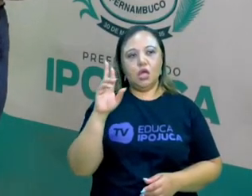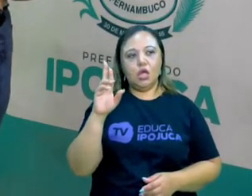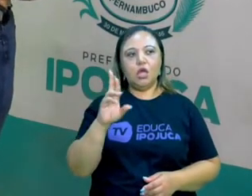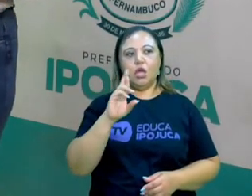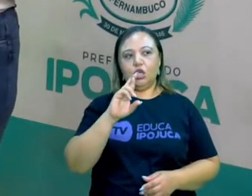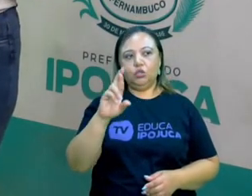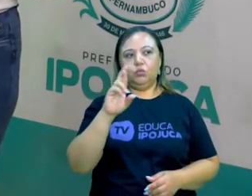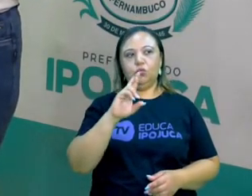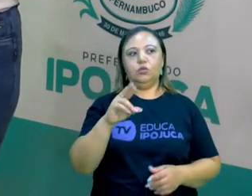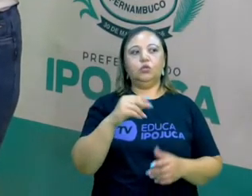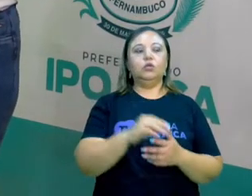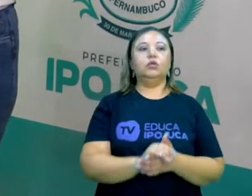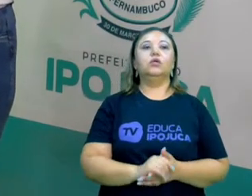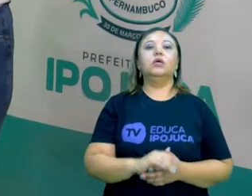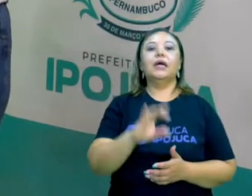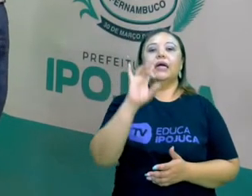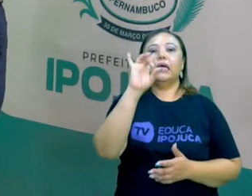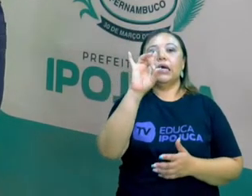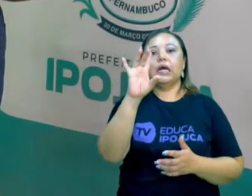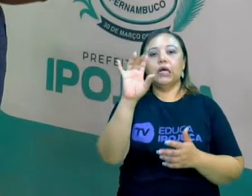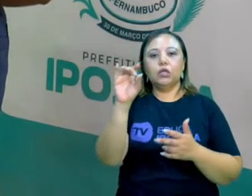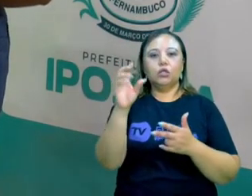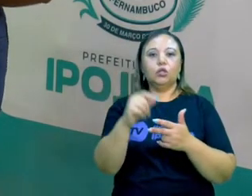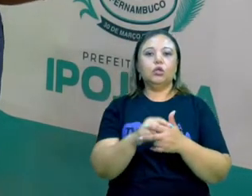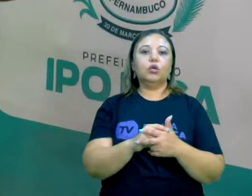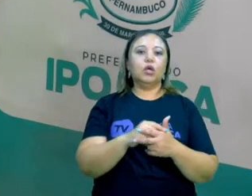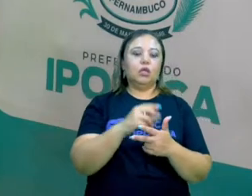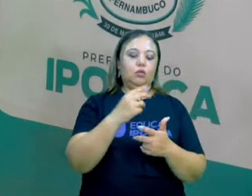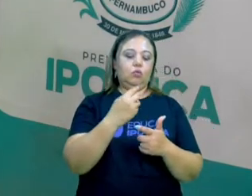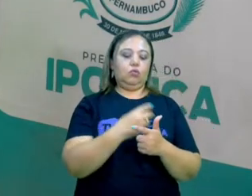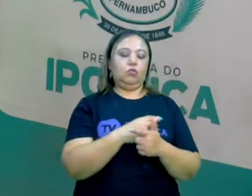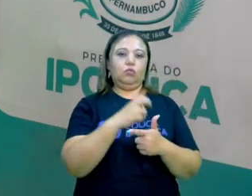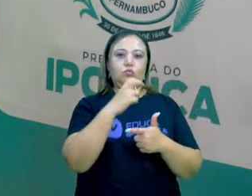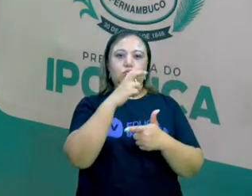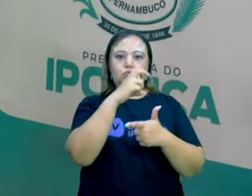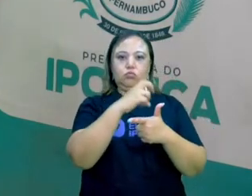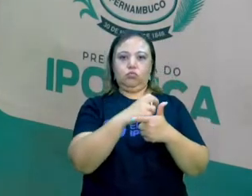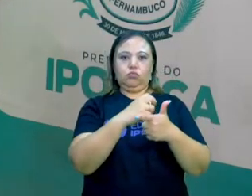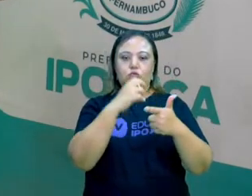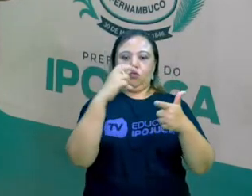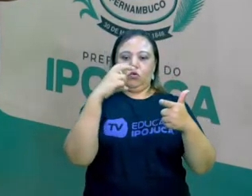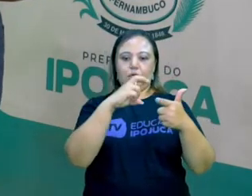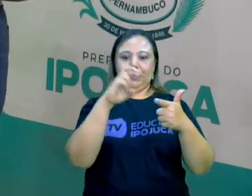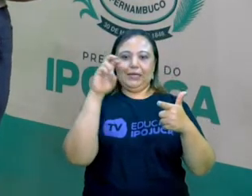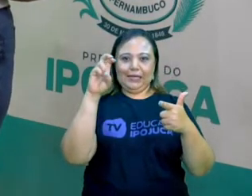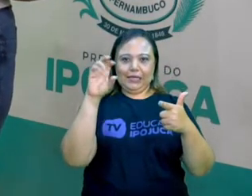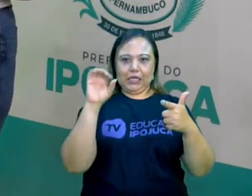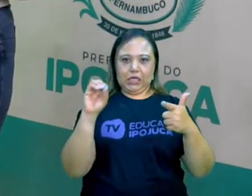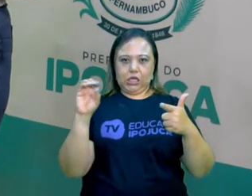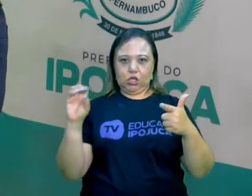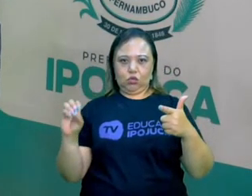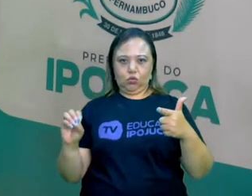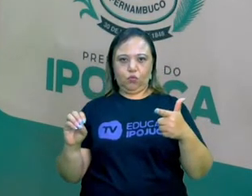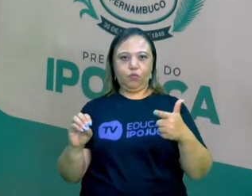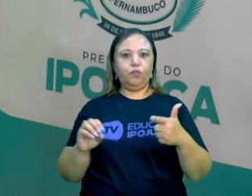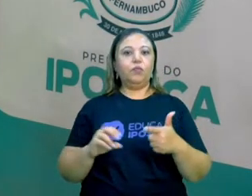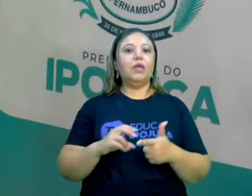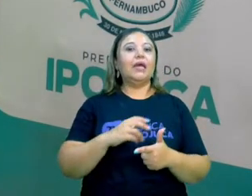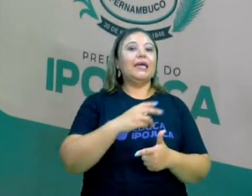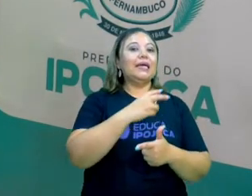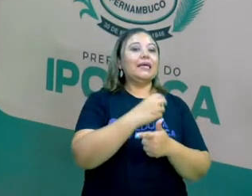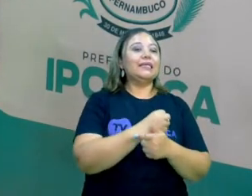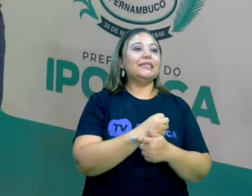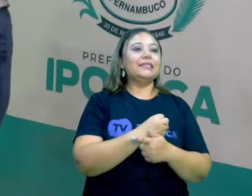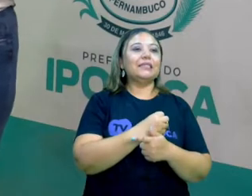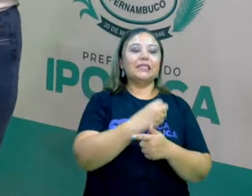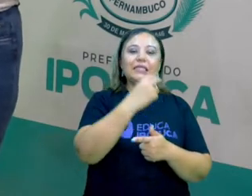3, cada um ficou com R$ 500. Ele pode dar R$ 500 a dois grupos e 530